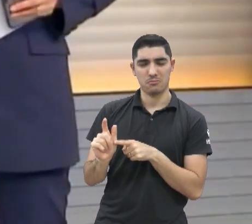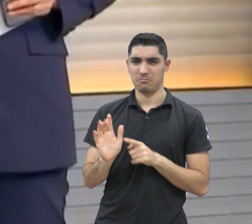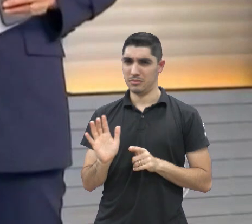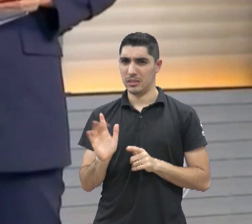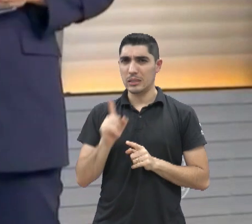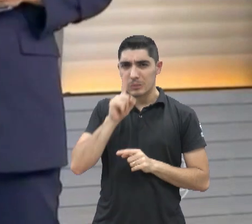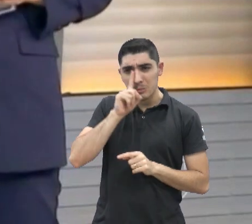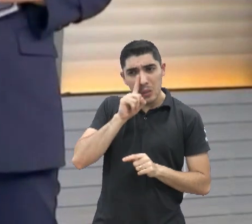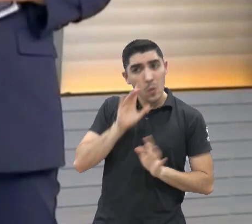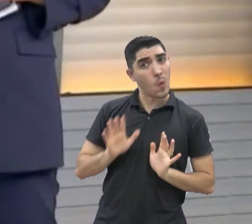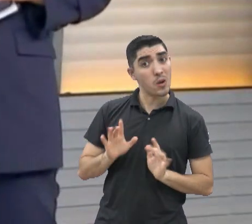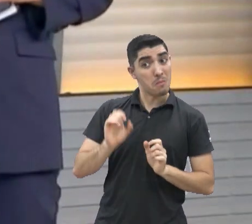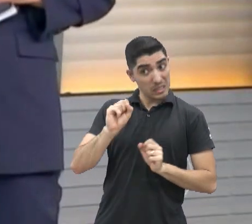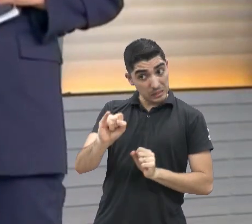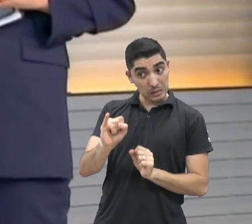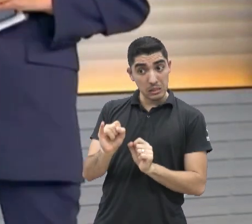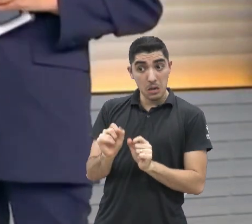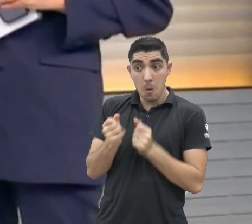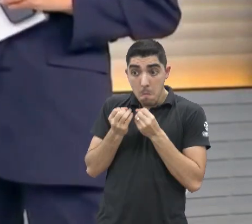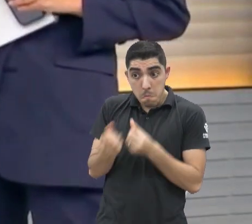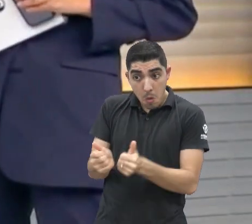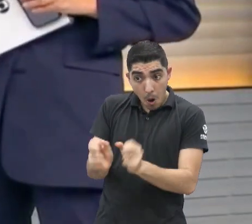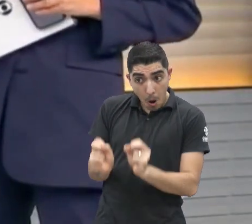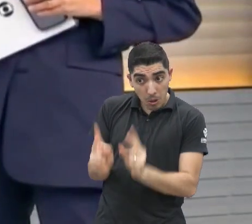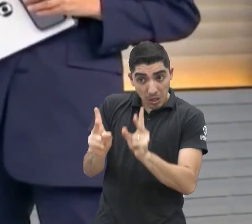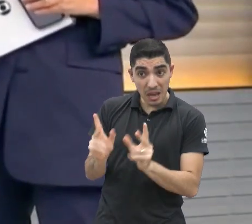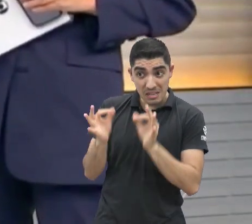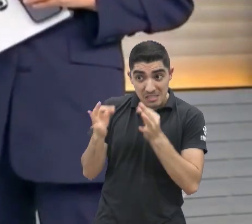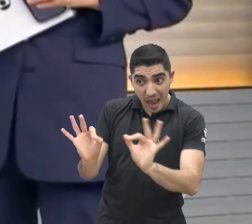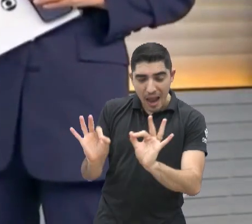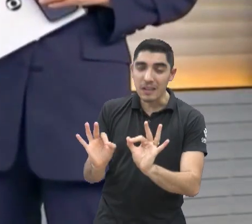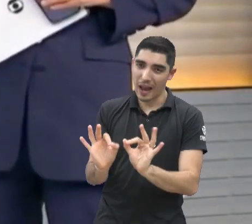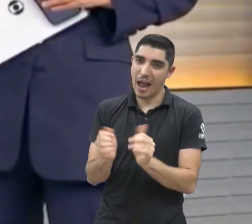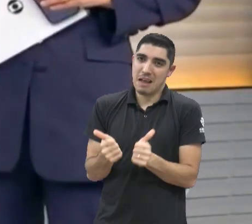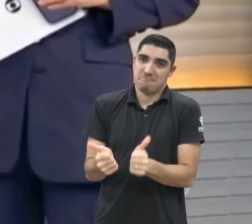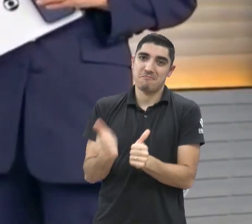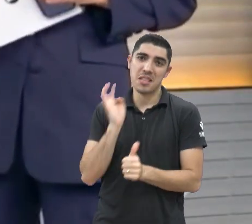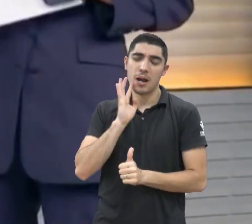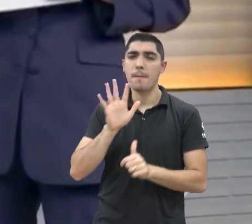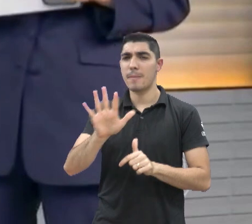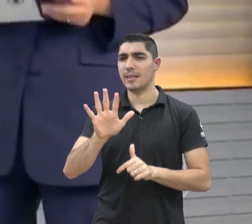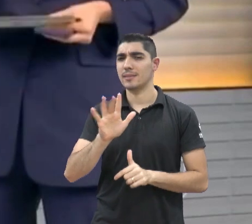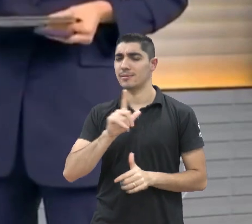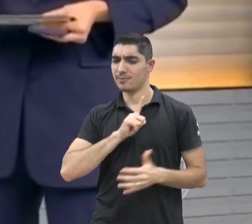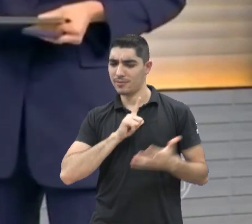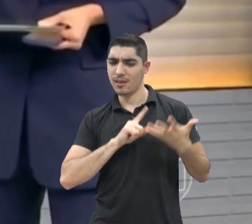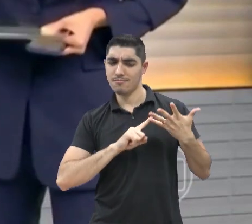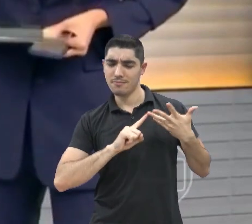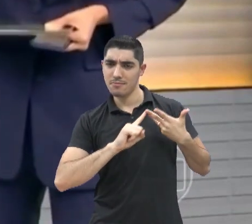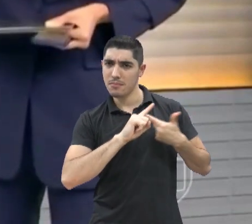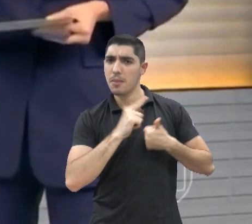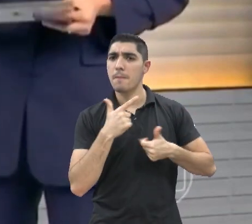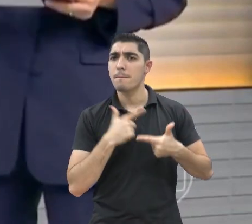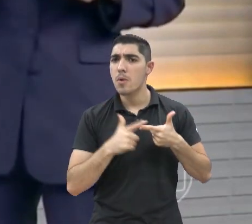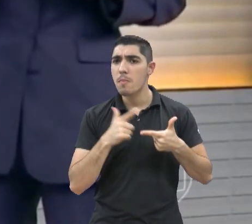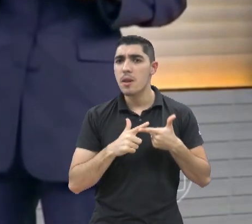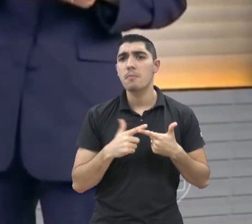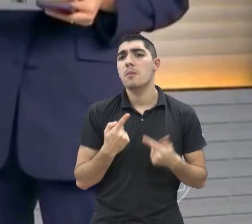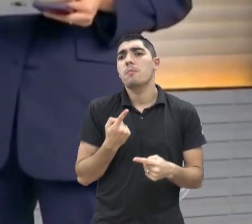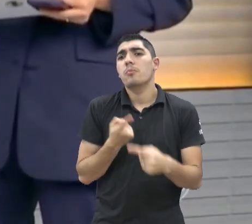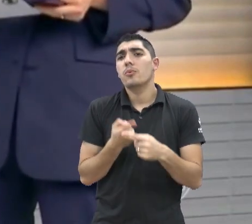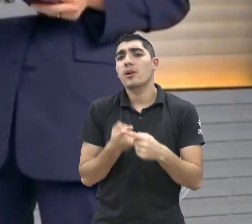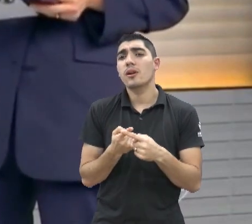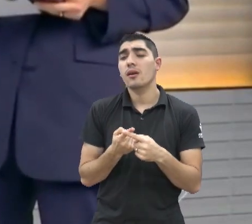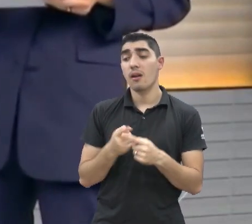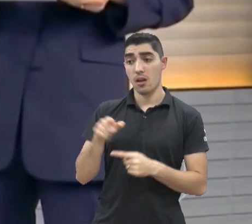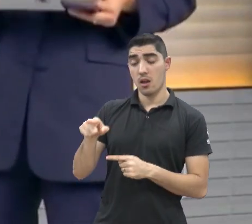der certo pode ser uma opção para outras cidades. Só que a gente enxerga alguns problemas, porque não tem locadoras desses veículos, as